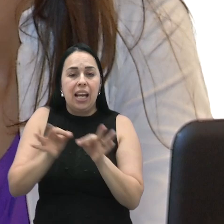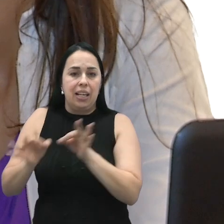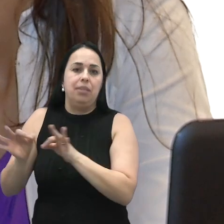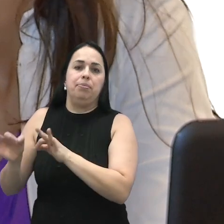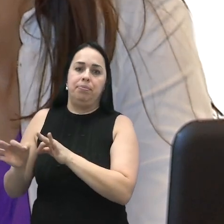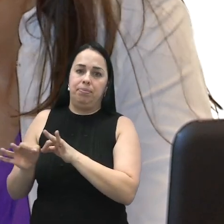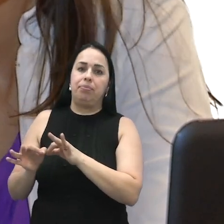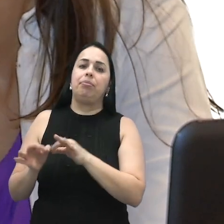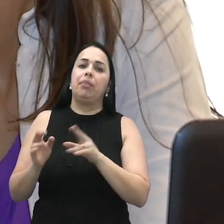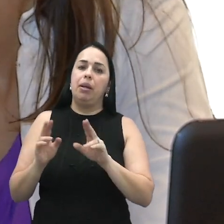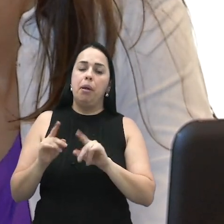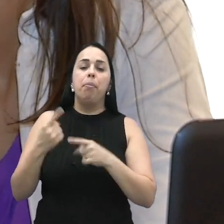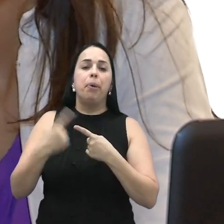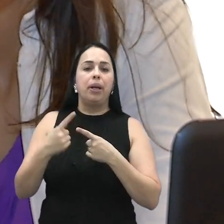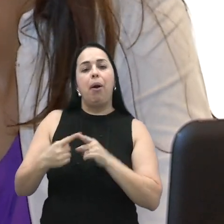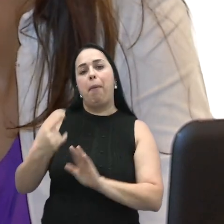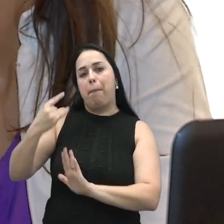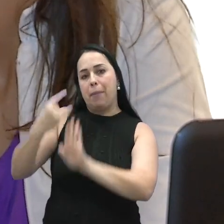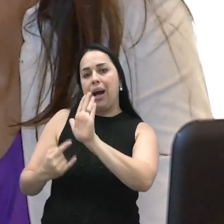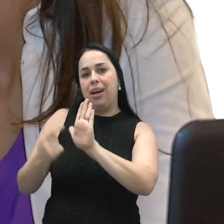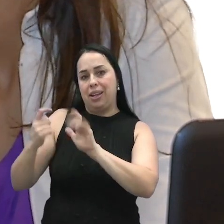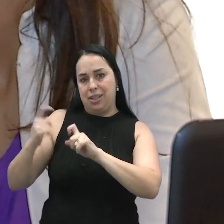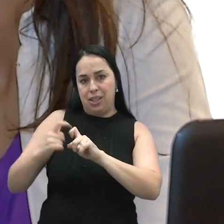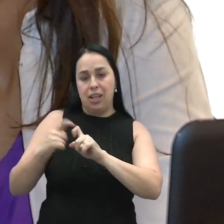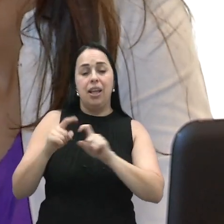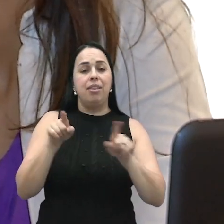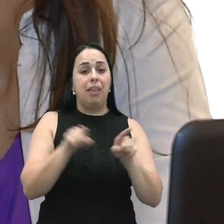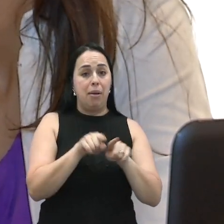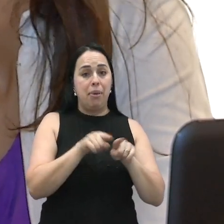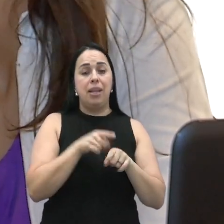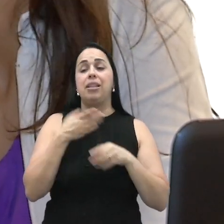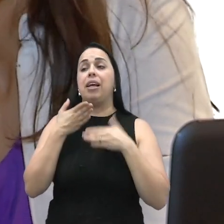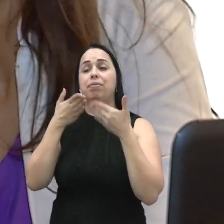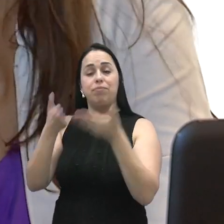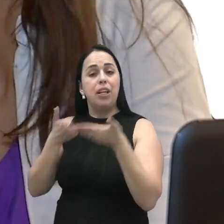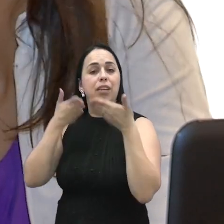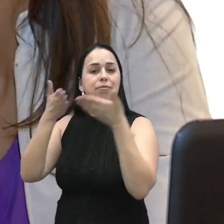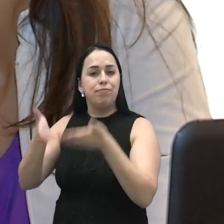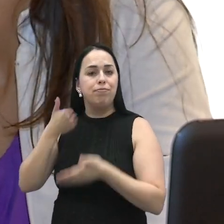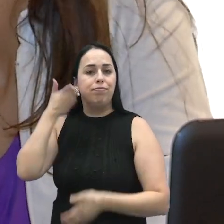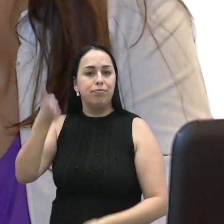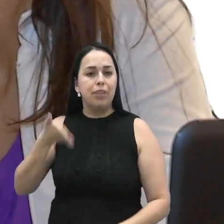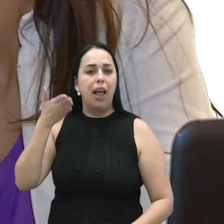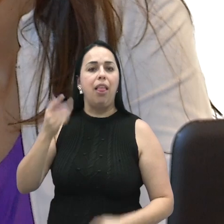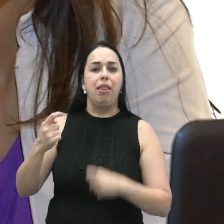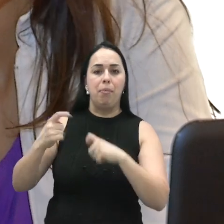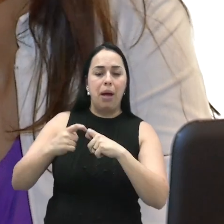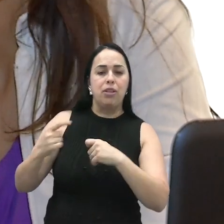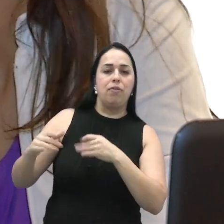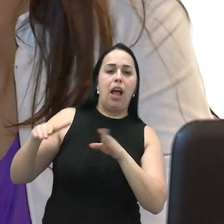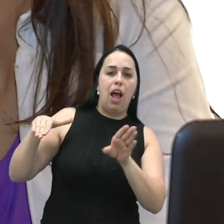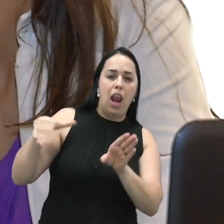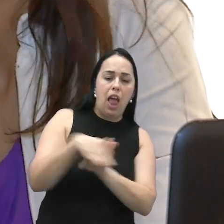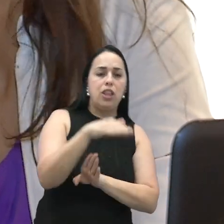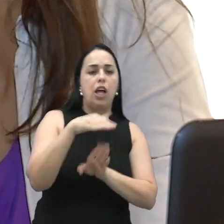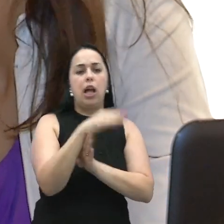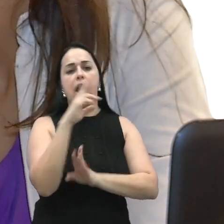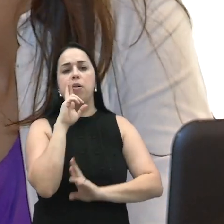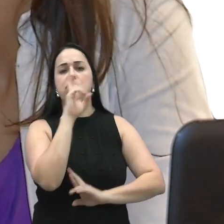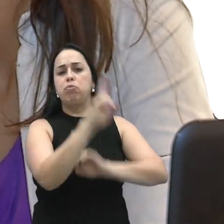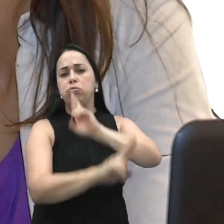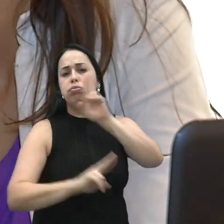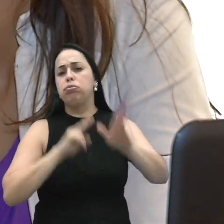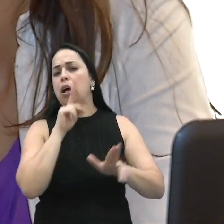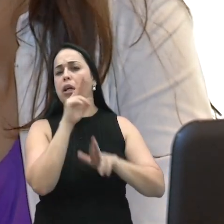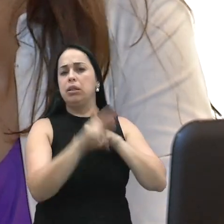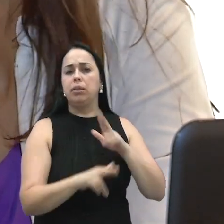regularmente a medicação prescrita pelo médico, fazer o acompanhamento nas consultas, onde o médico vai te orientar as dúvidas,